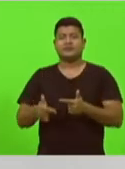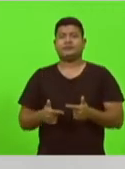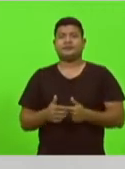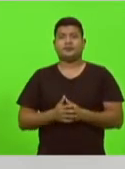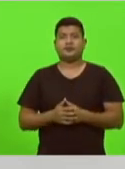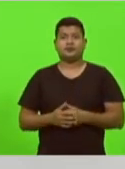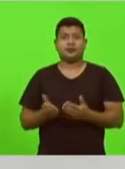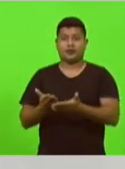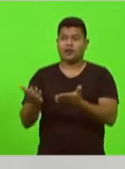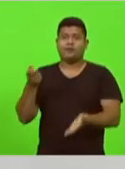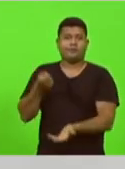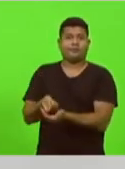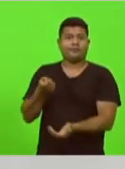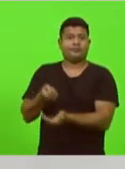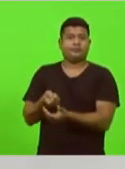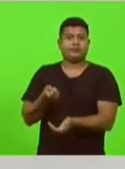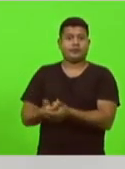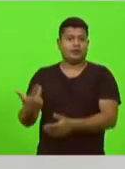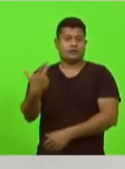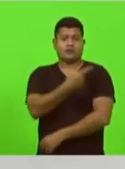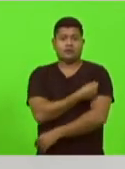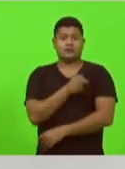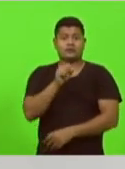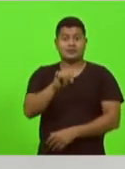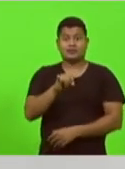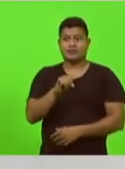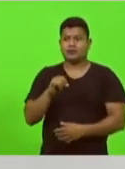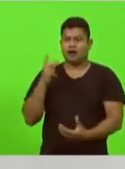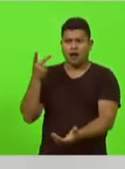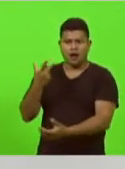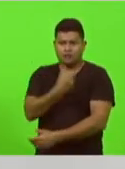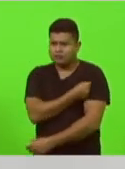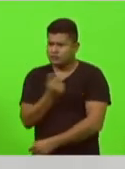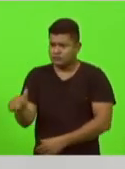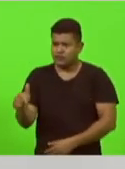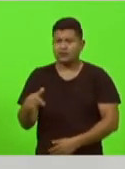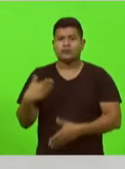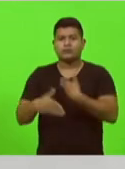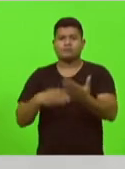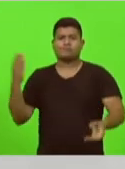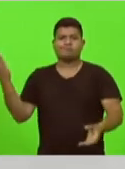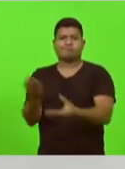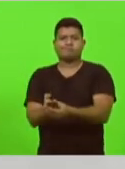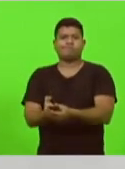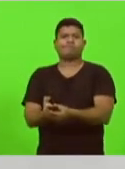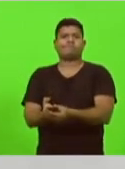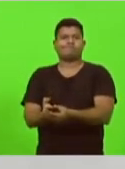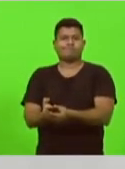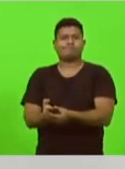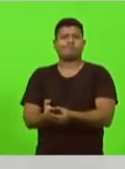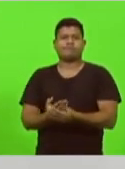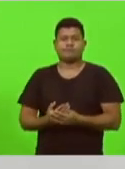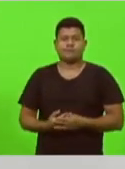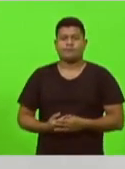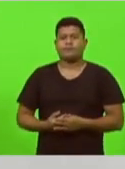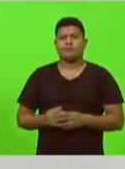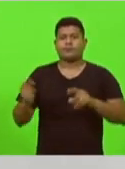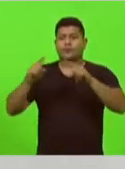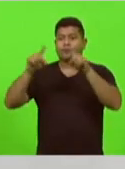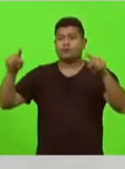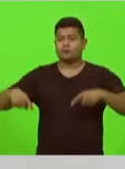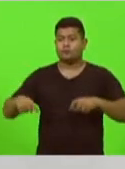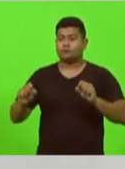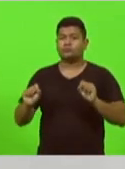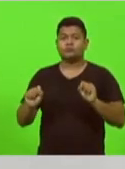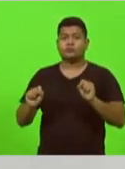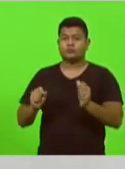ser obrigados a se vacinar, senão vão levar um processo administrativo. Os funcionários podem ser demitidos.